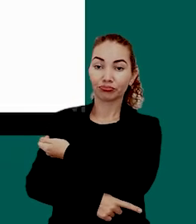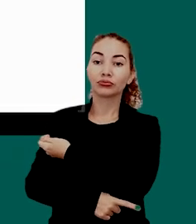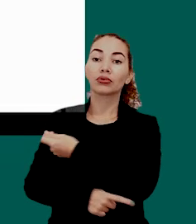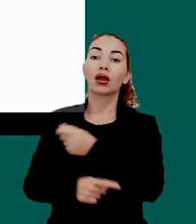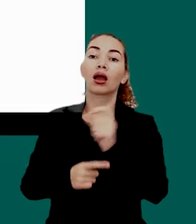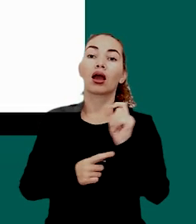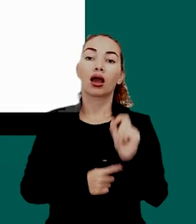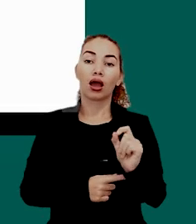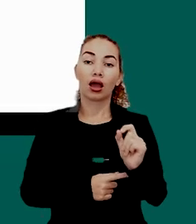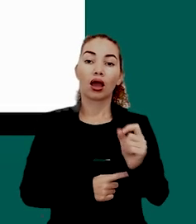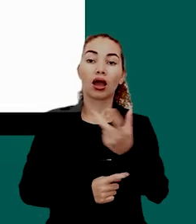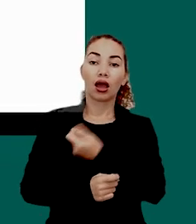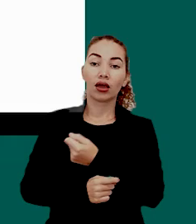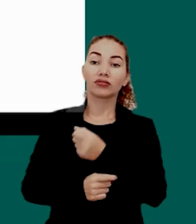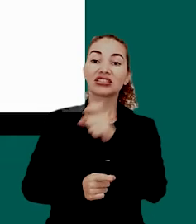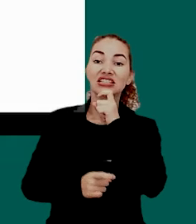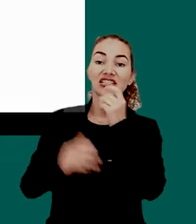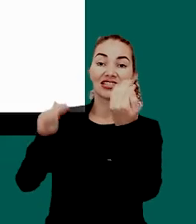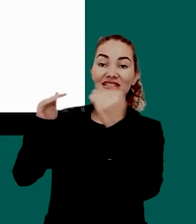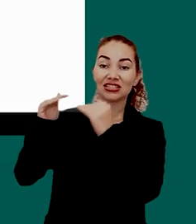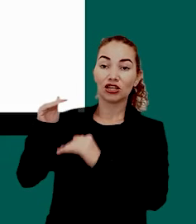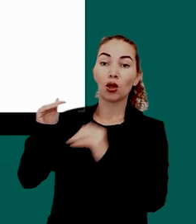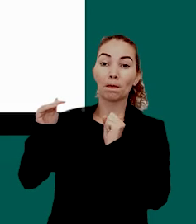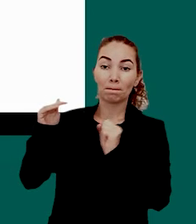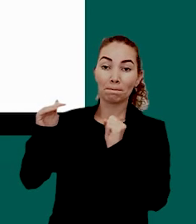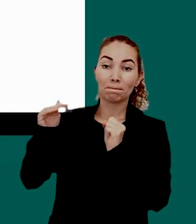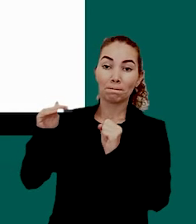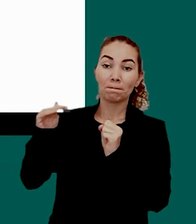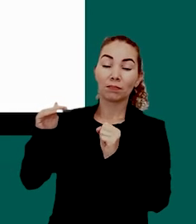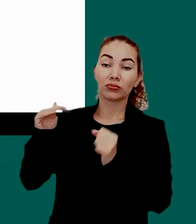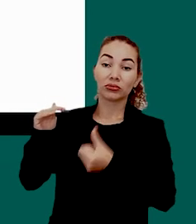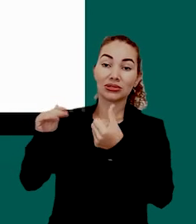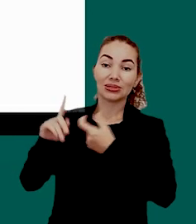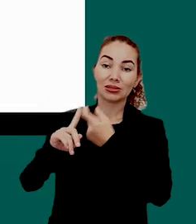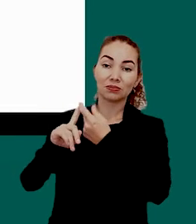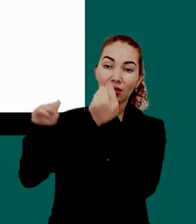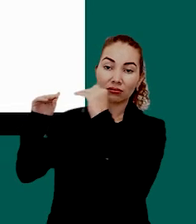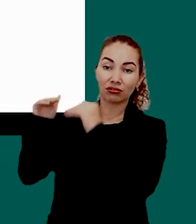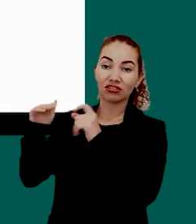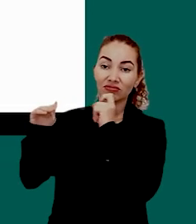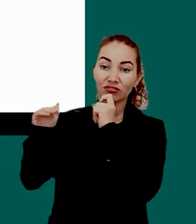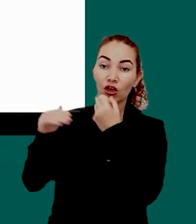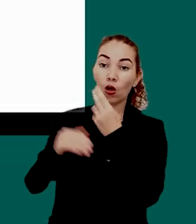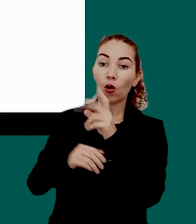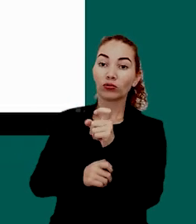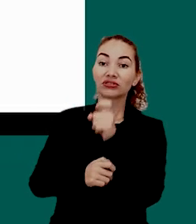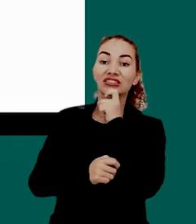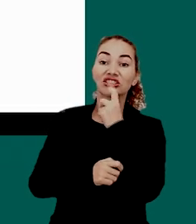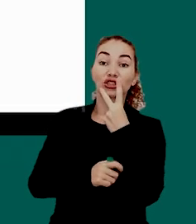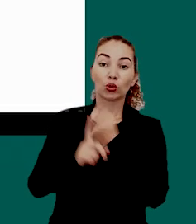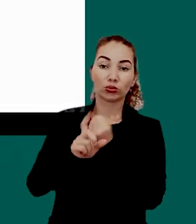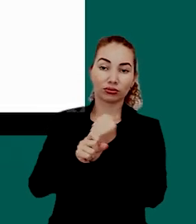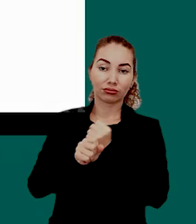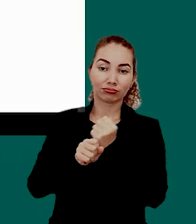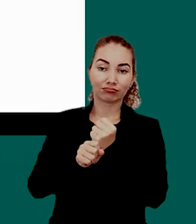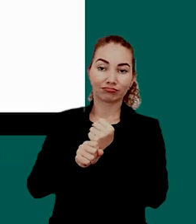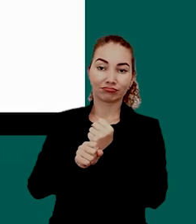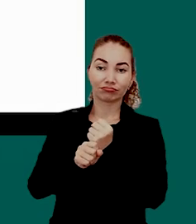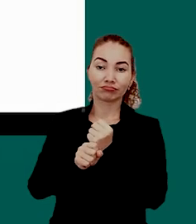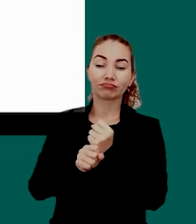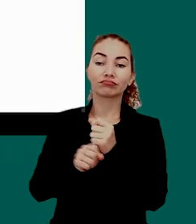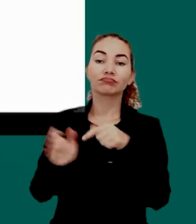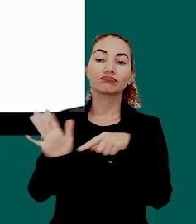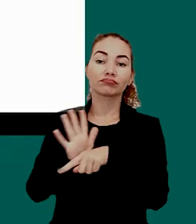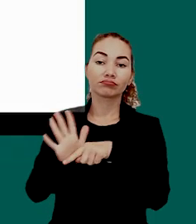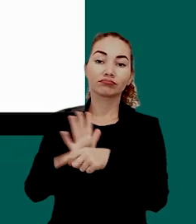vacinas armazenadas refrigeradas podem ser mantidas refrigeradas por 6 meses ou congeladas por 2 anos. No